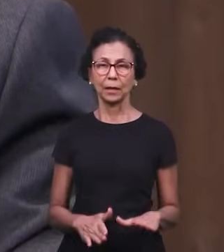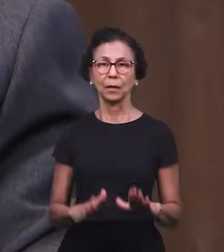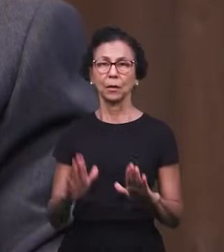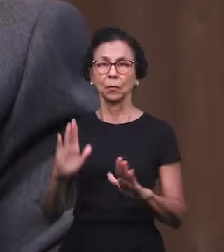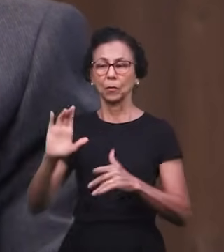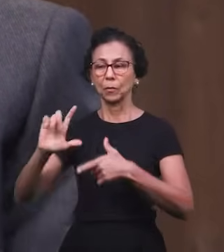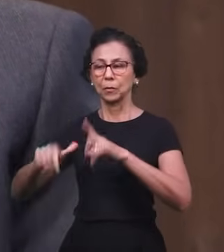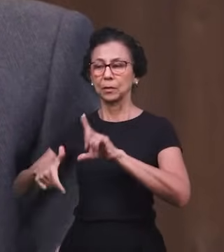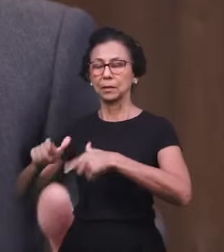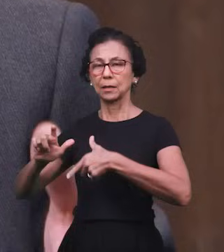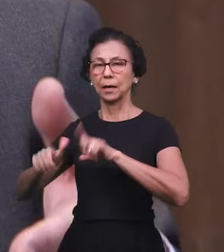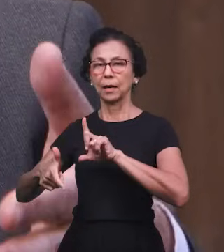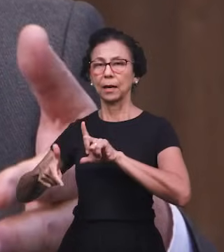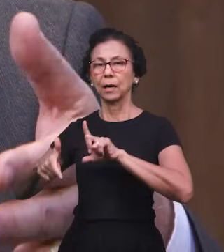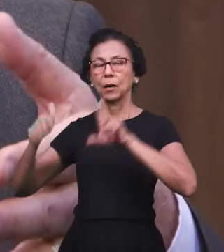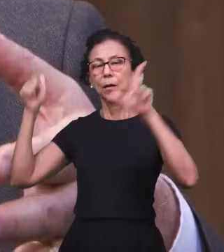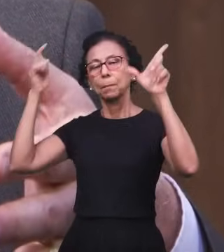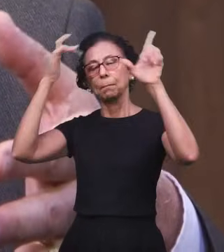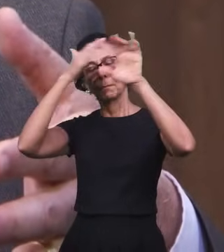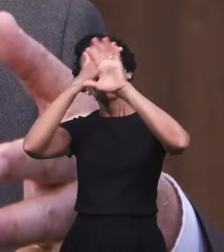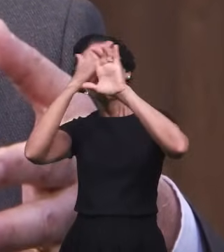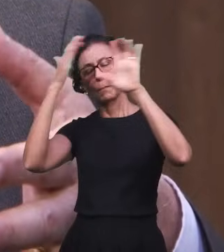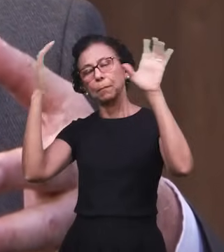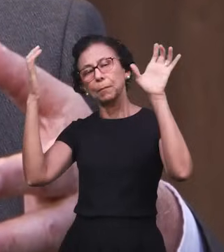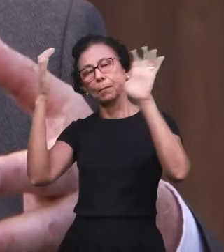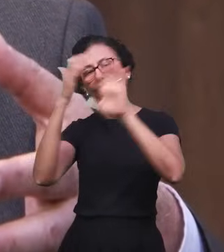falou dele, né? Então,